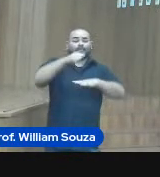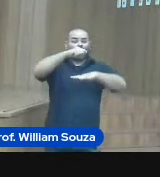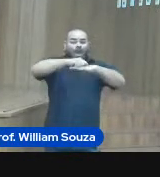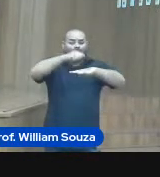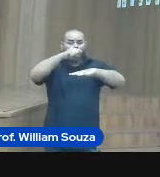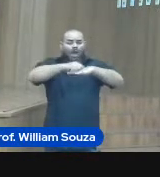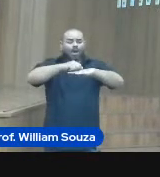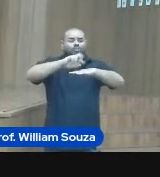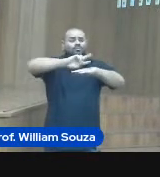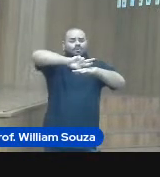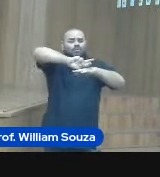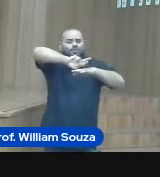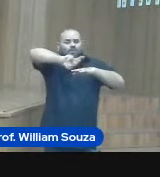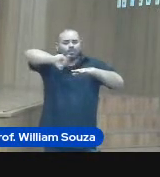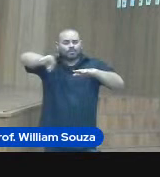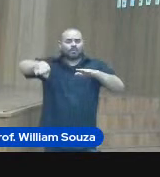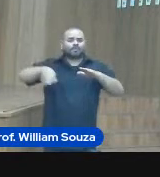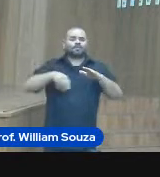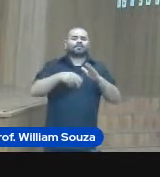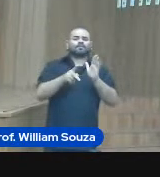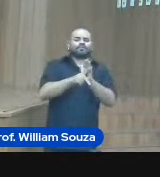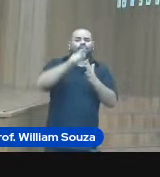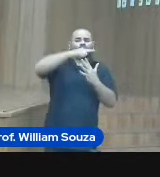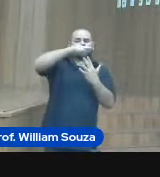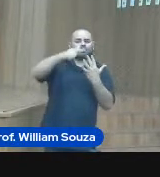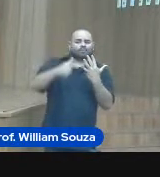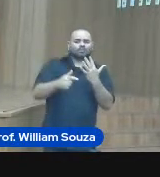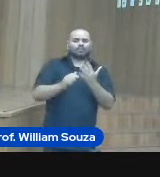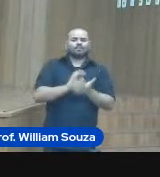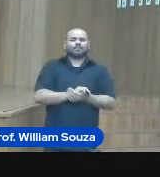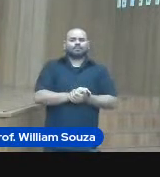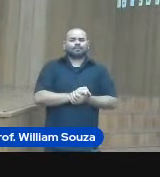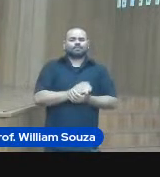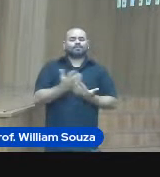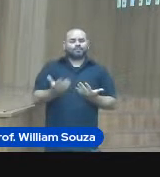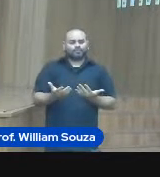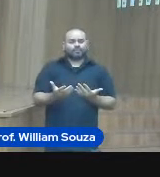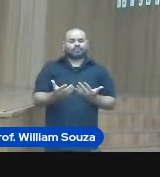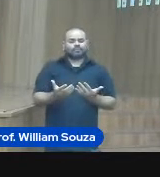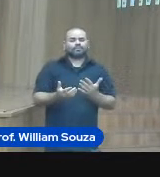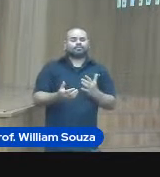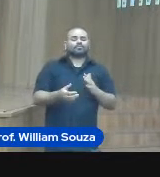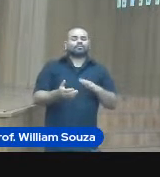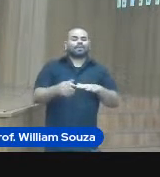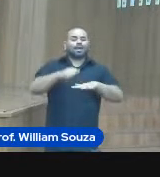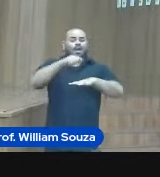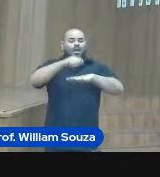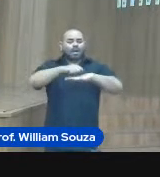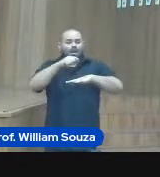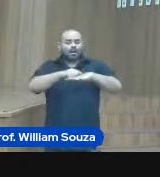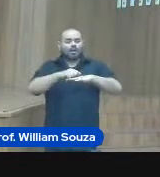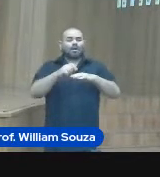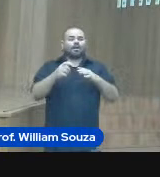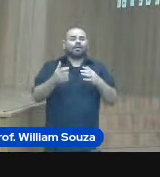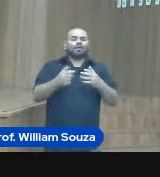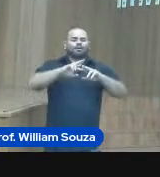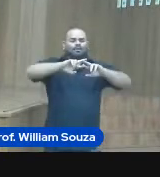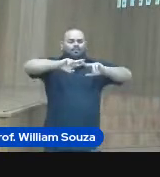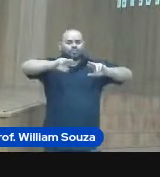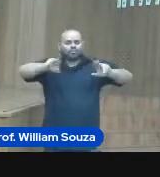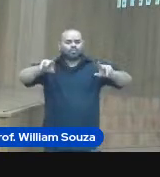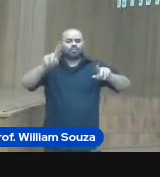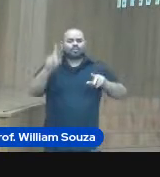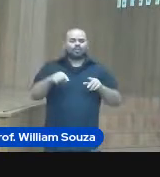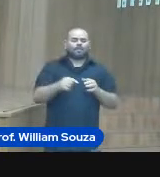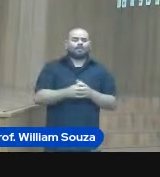objetos geométricos, ou vice-versa, uma abordagem geométrica a equações algébricas, se deram nesse